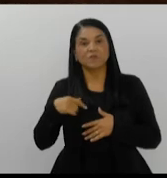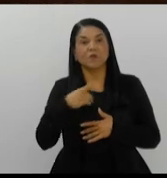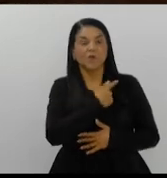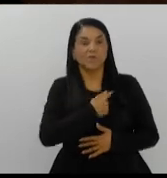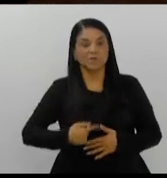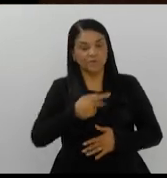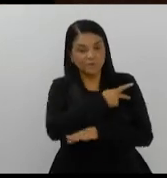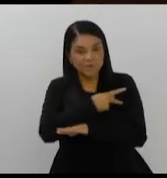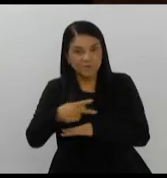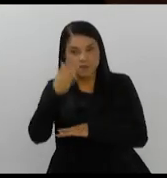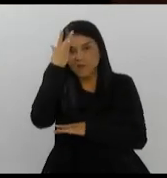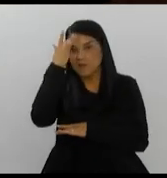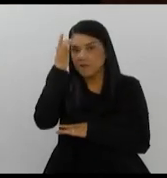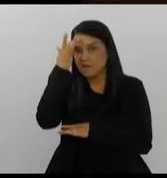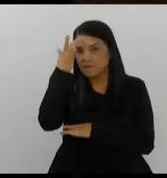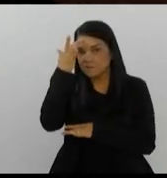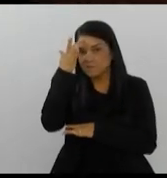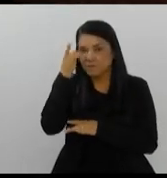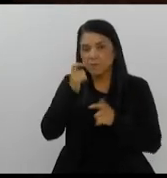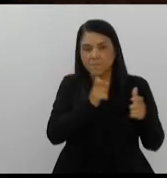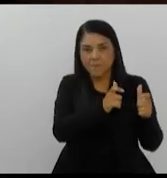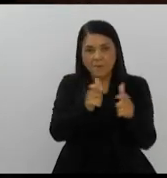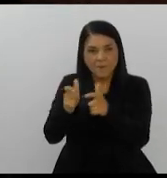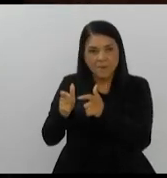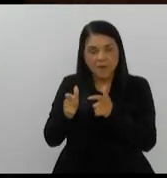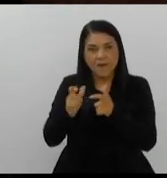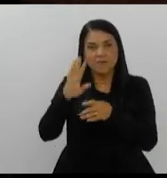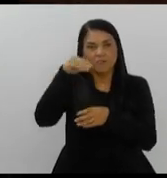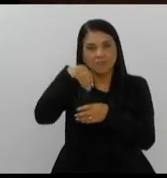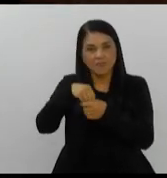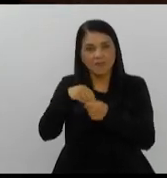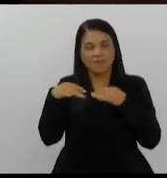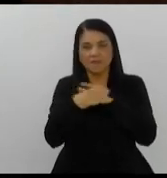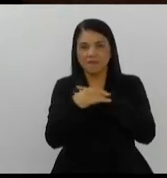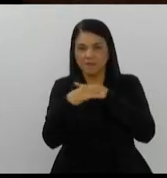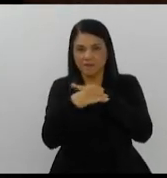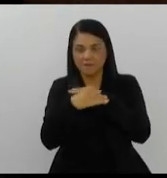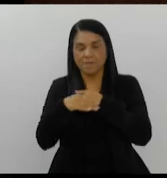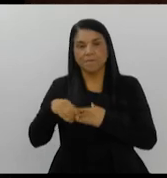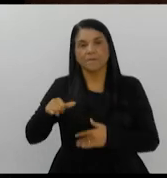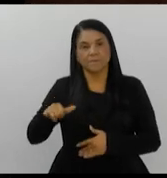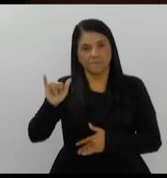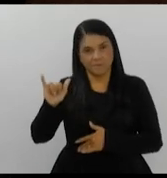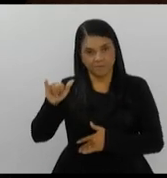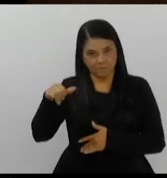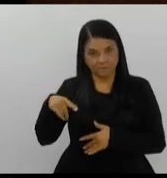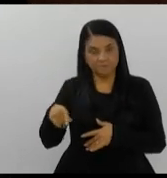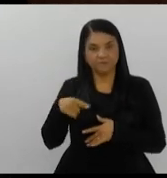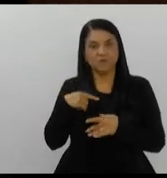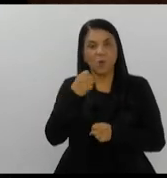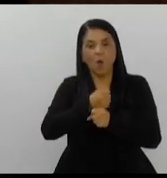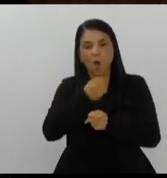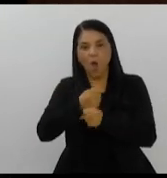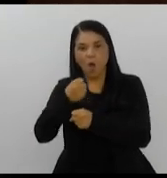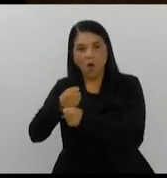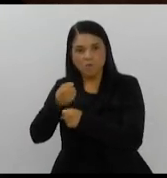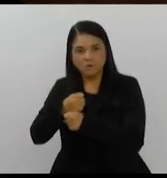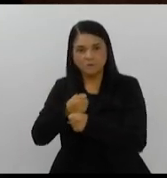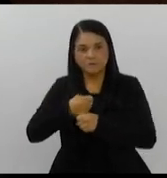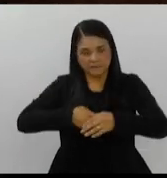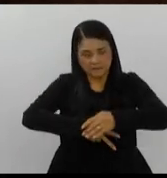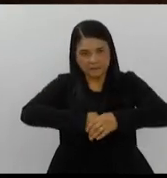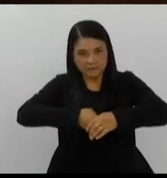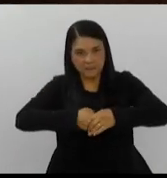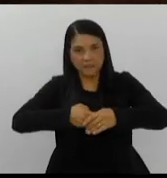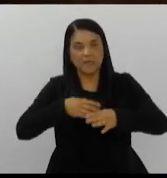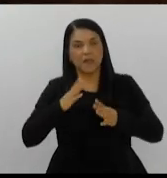amanhã em diversos locais para ver o andamento dessas obras. Vai visitar a dragagem e